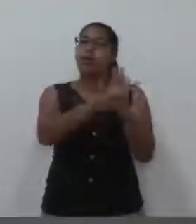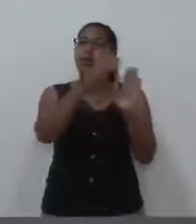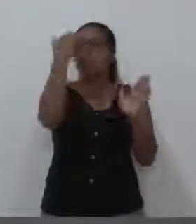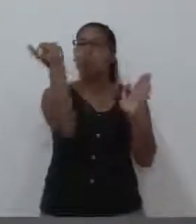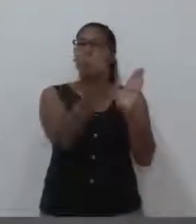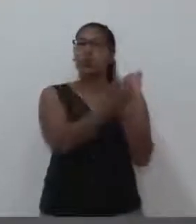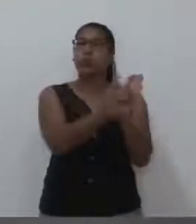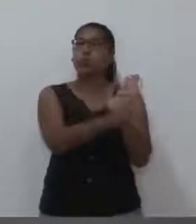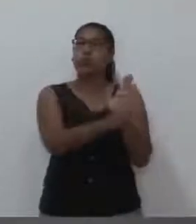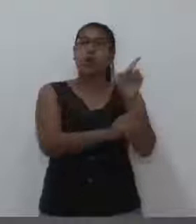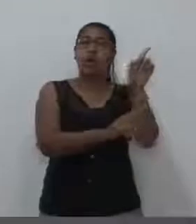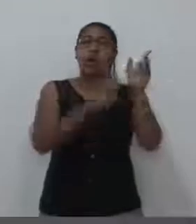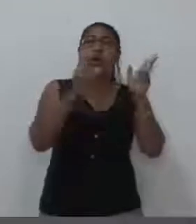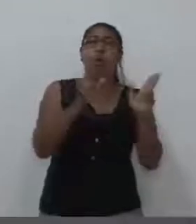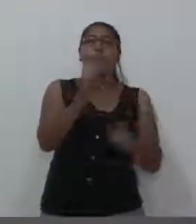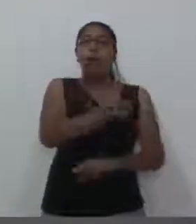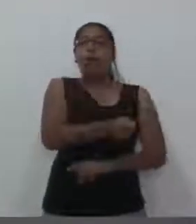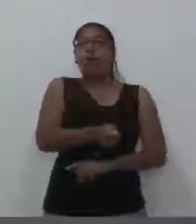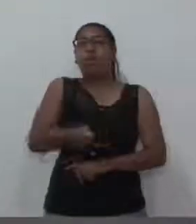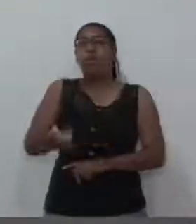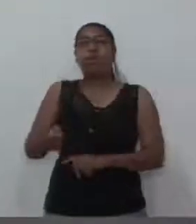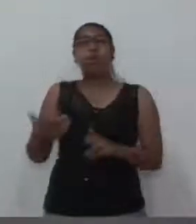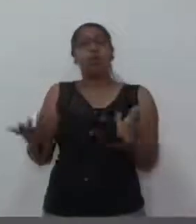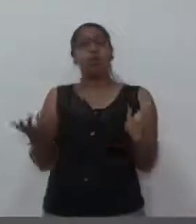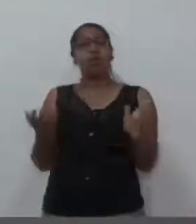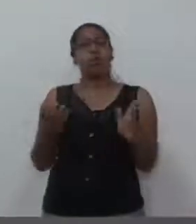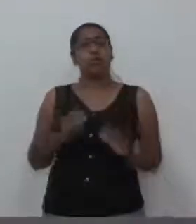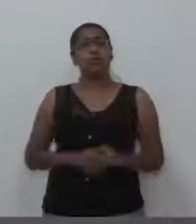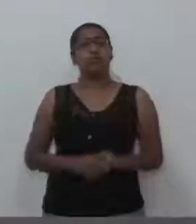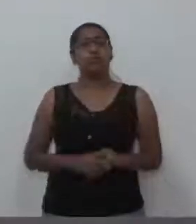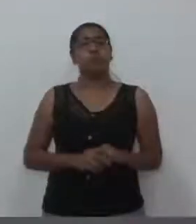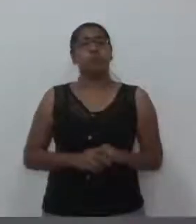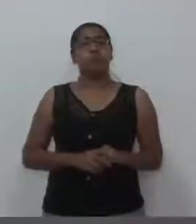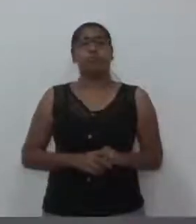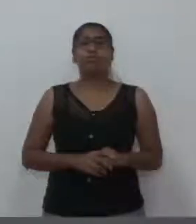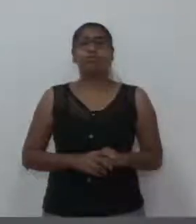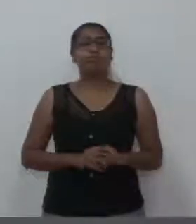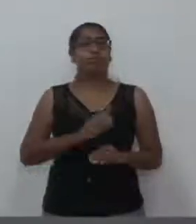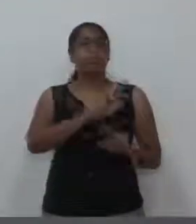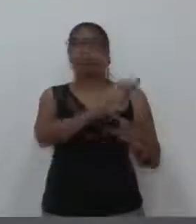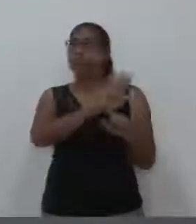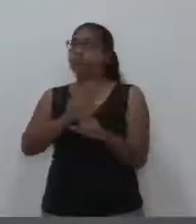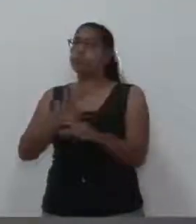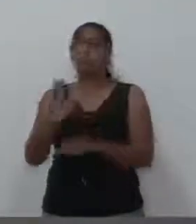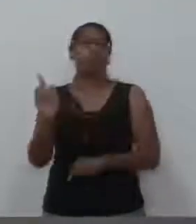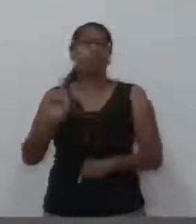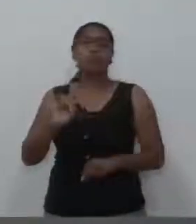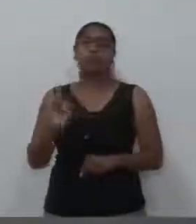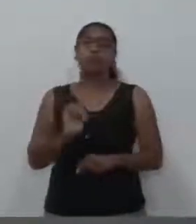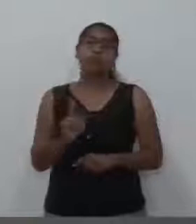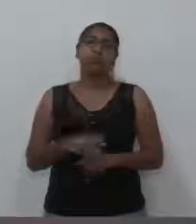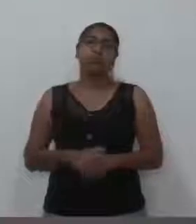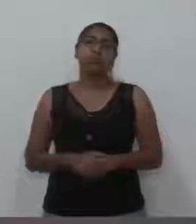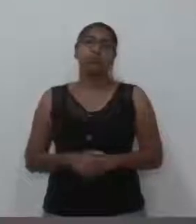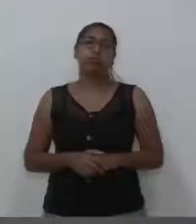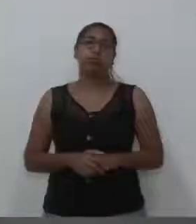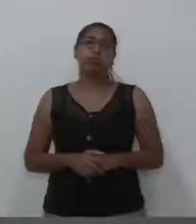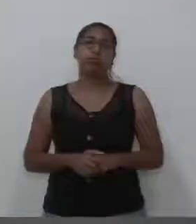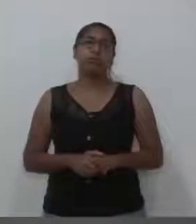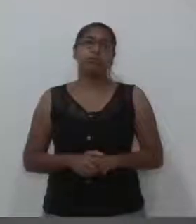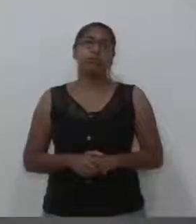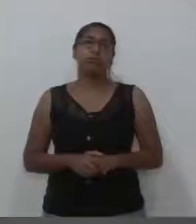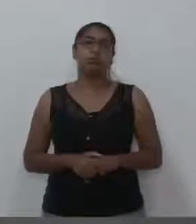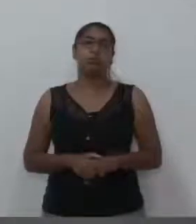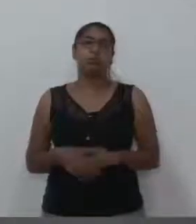do autoritarismo. Isso não funciona. Não funciona, porque a repercussão para